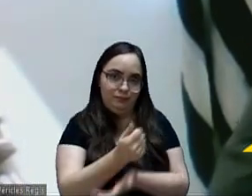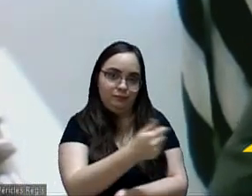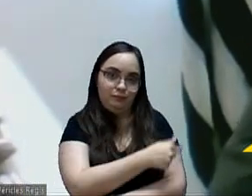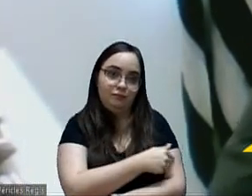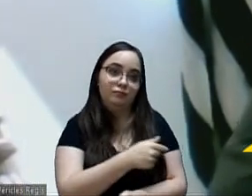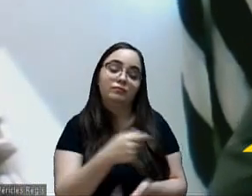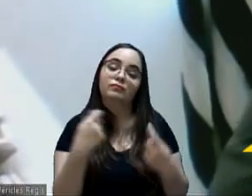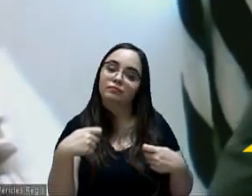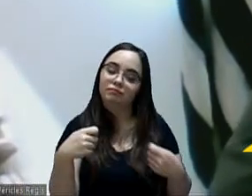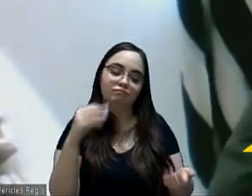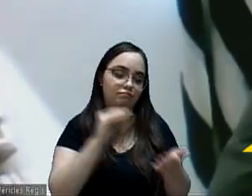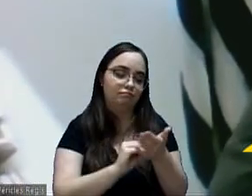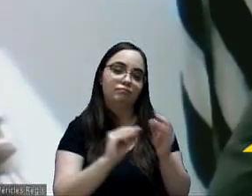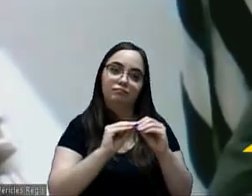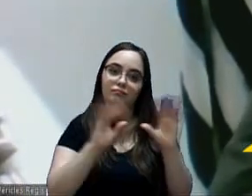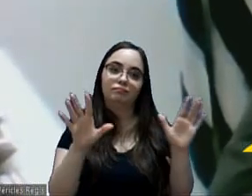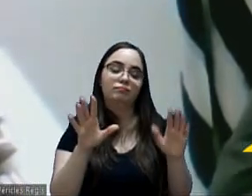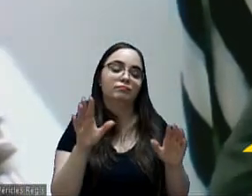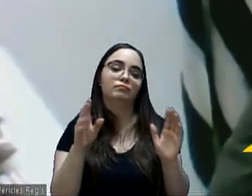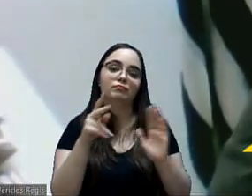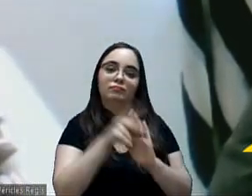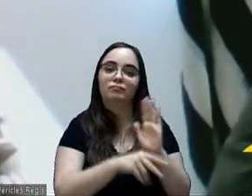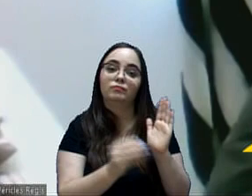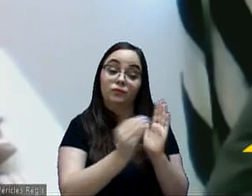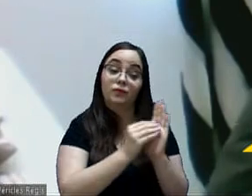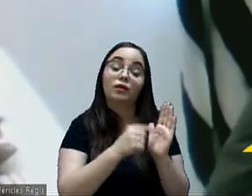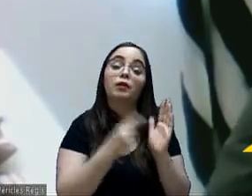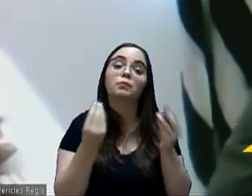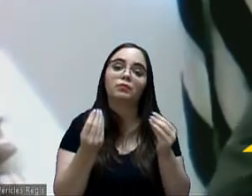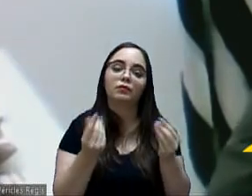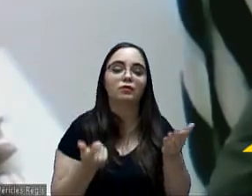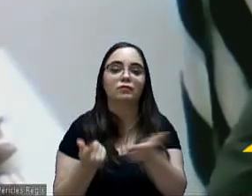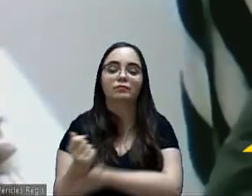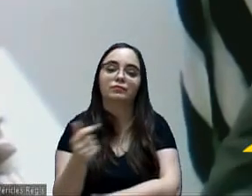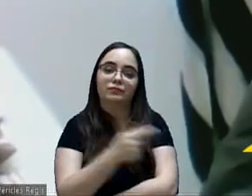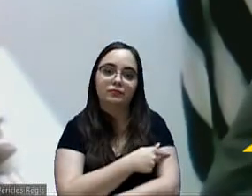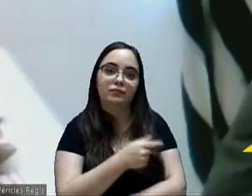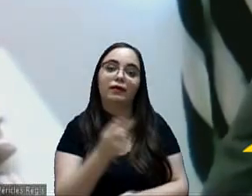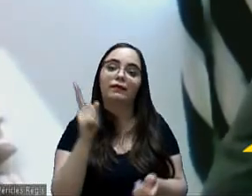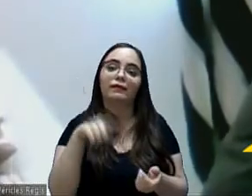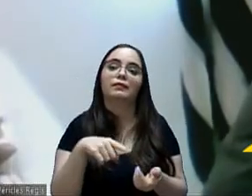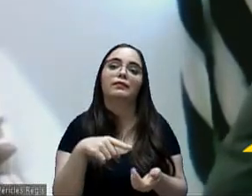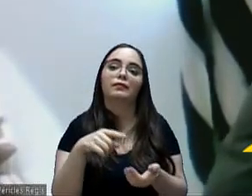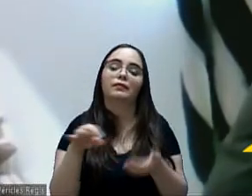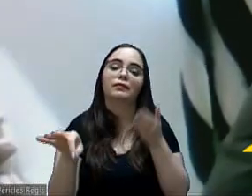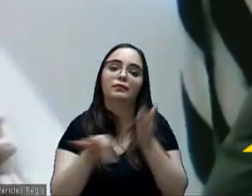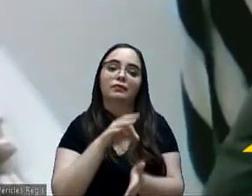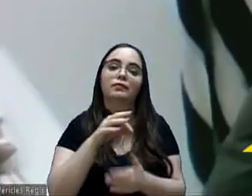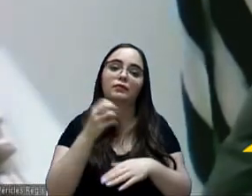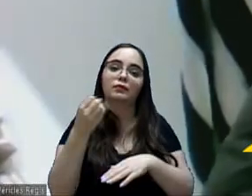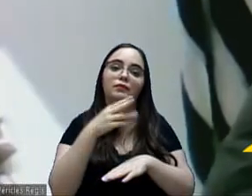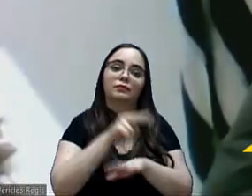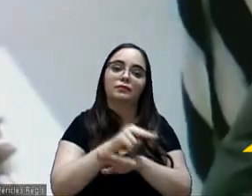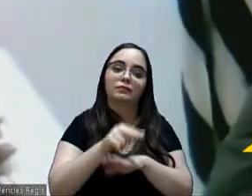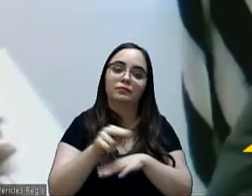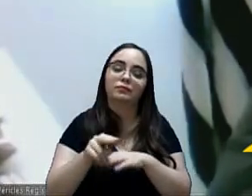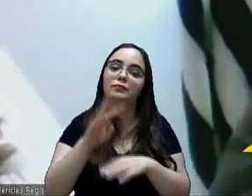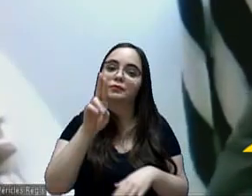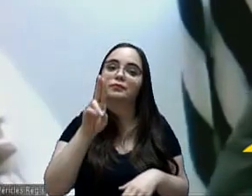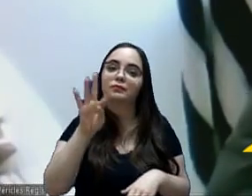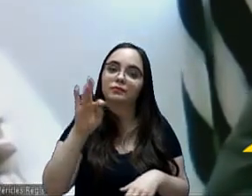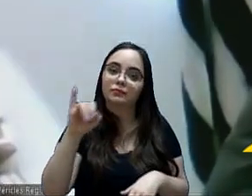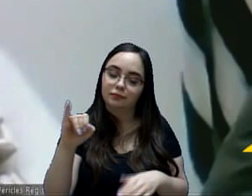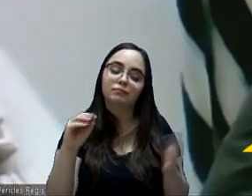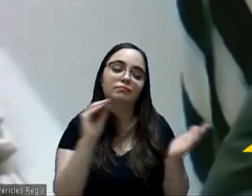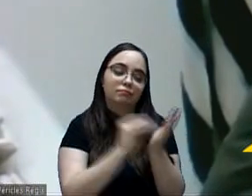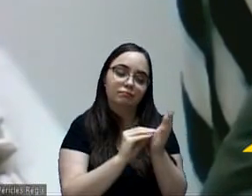fique claro no projeto, ó, é para comprar vacina. Ah, se não é essa a intenção, é para contratar leitos de UTI. Pode